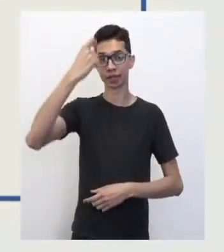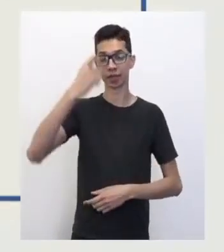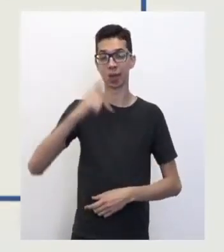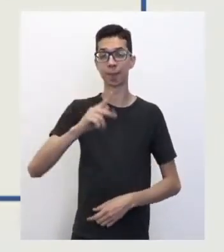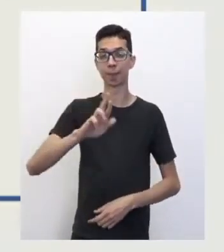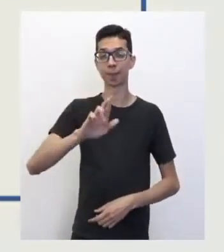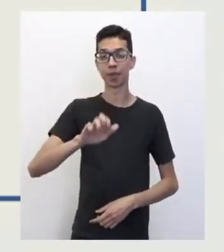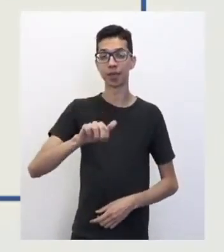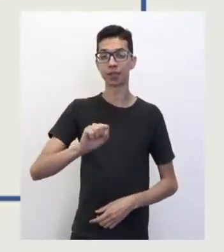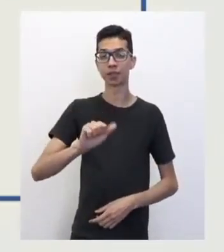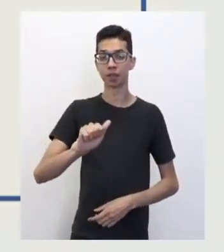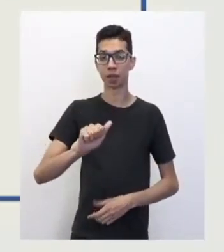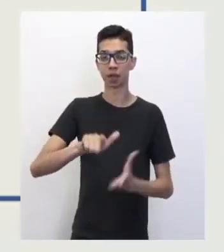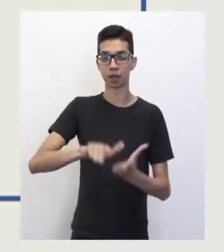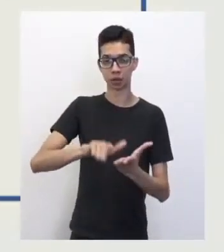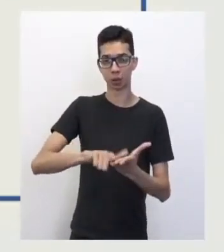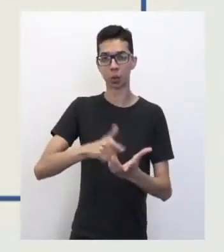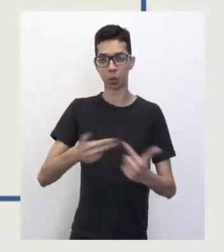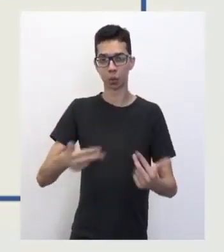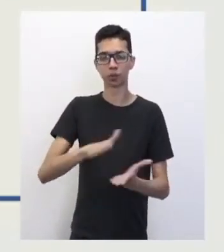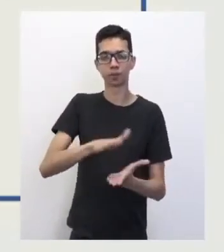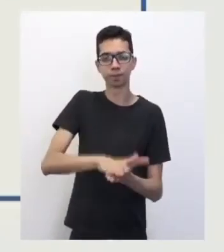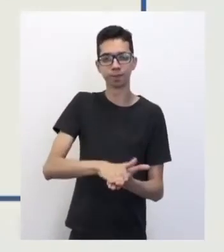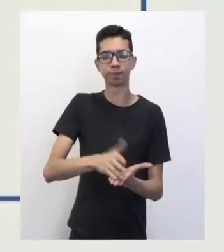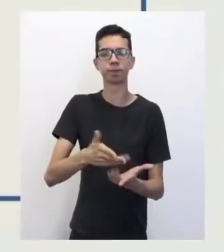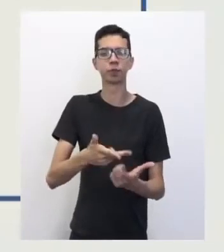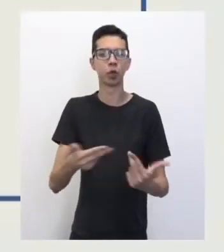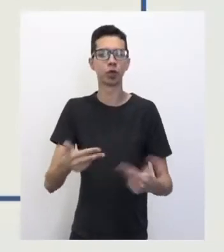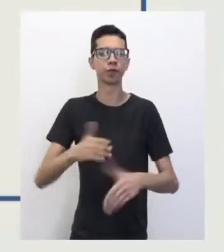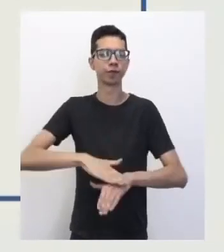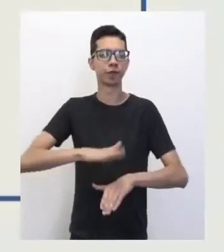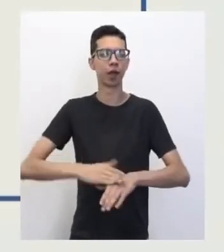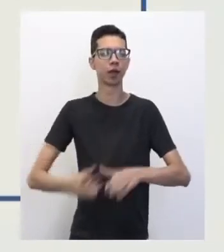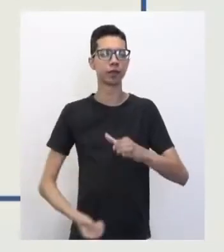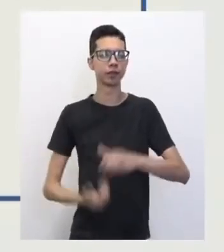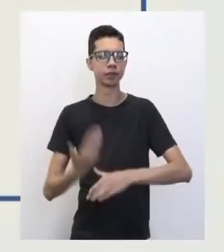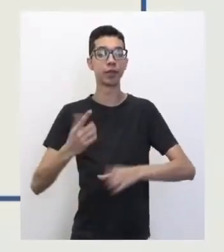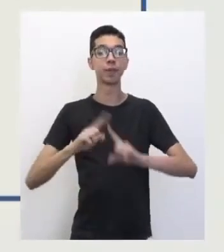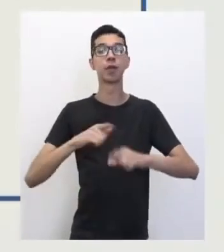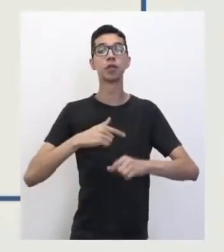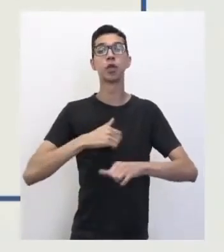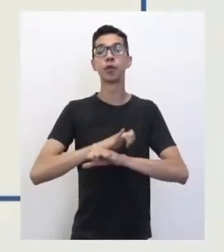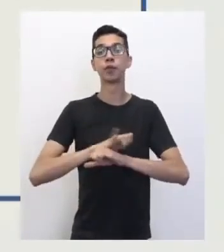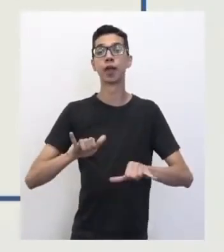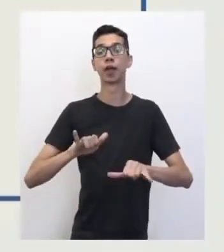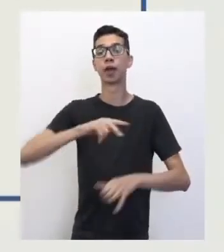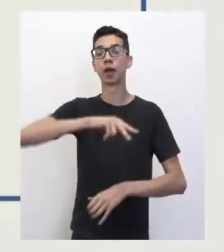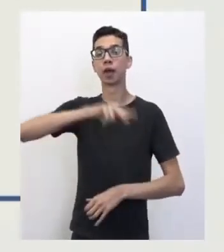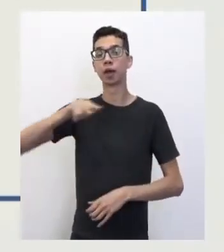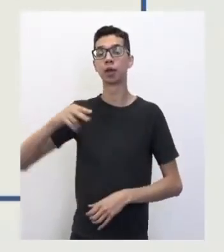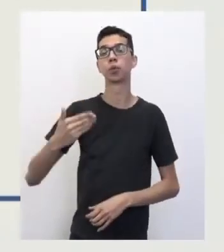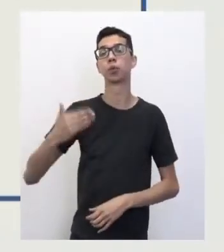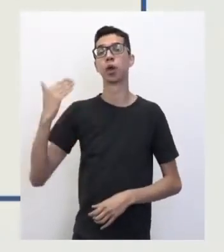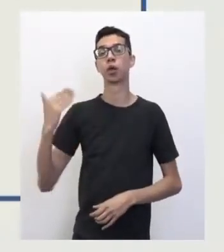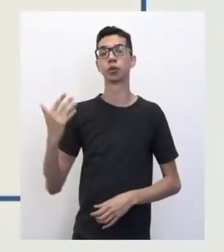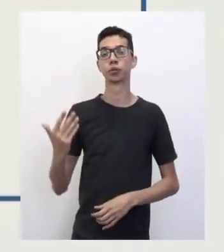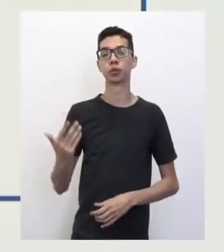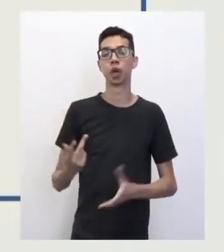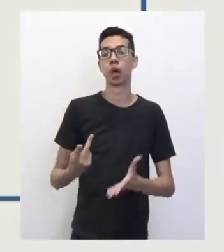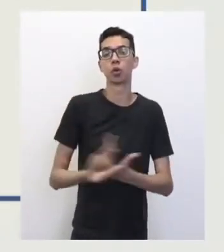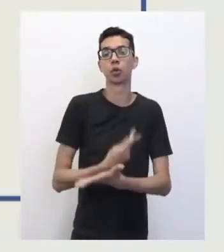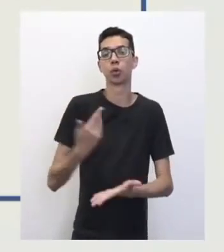quero situar o leitor no momento em que isso aconteceu, quando isso aconteceu. Então, utilizamos esse